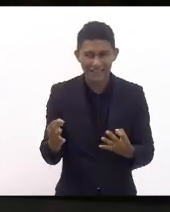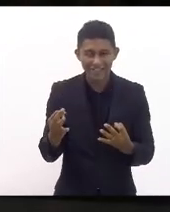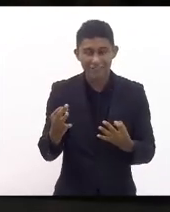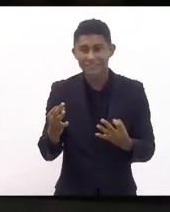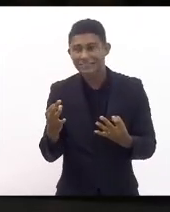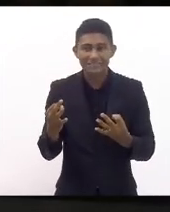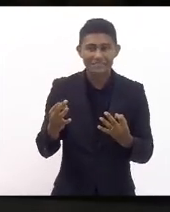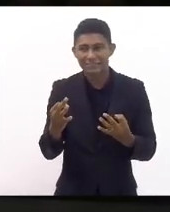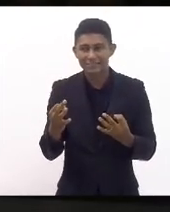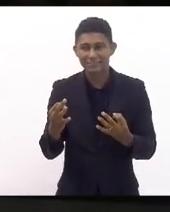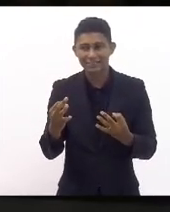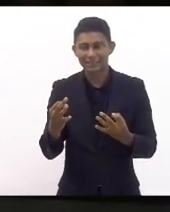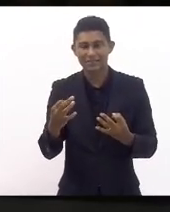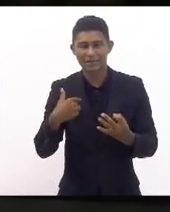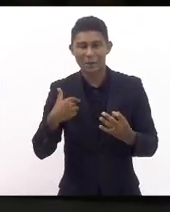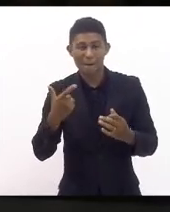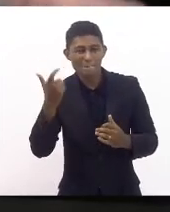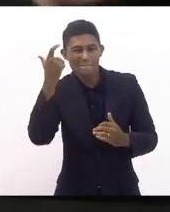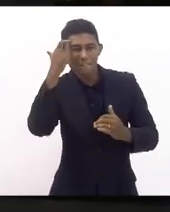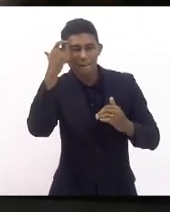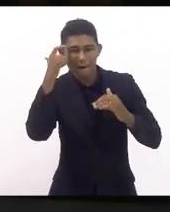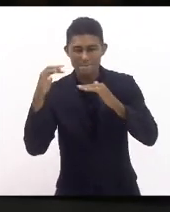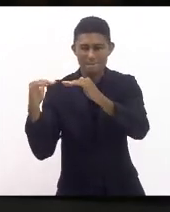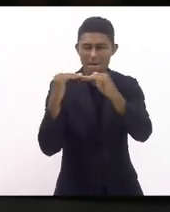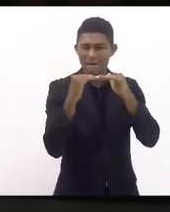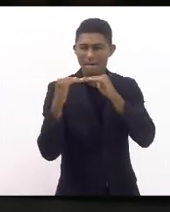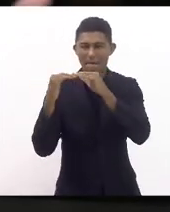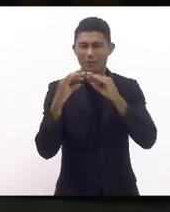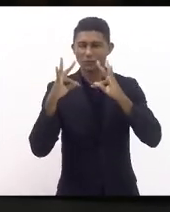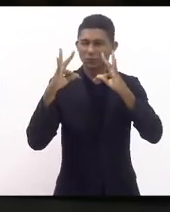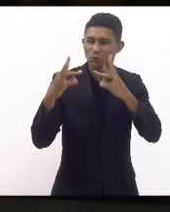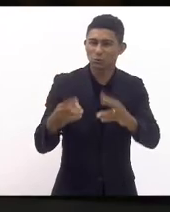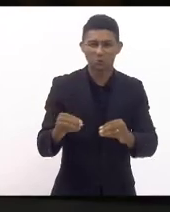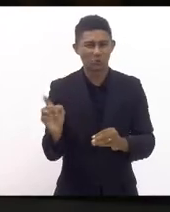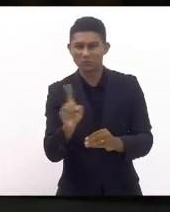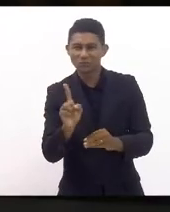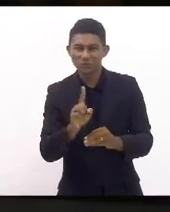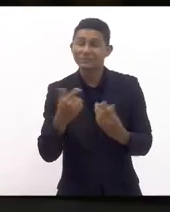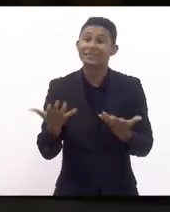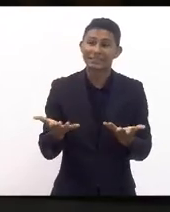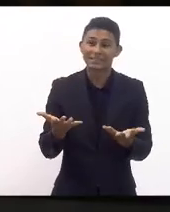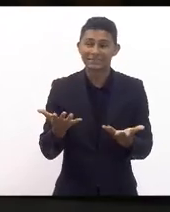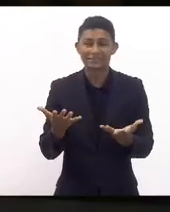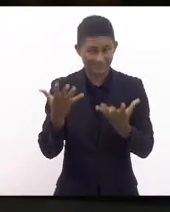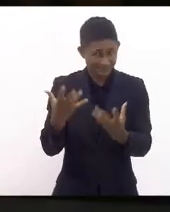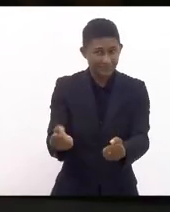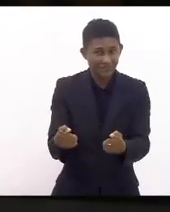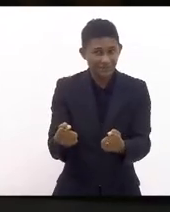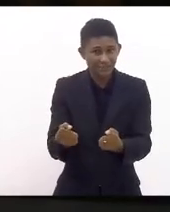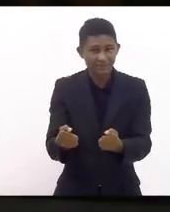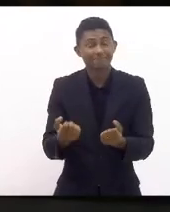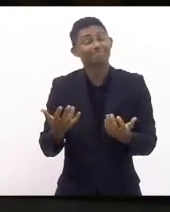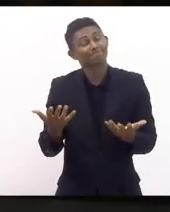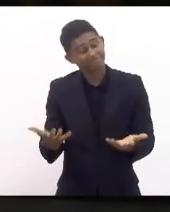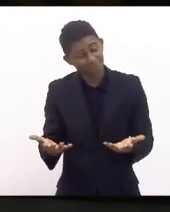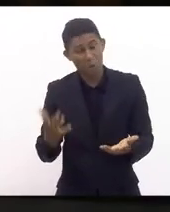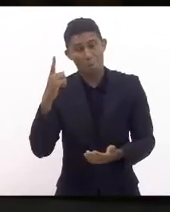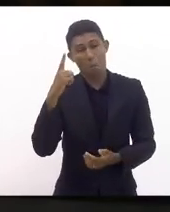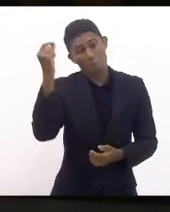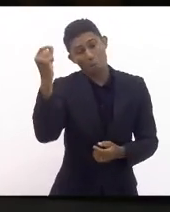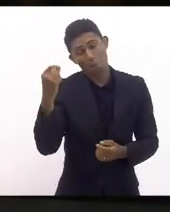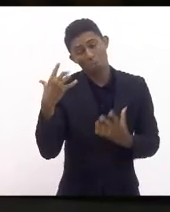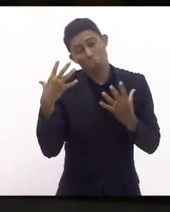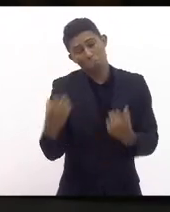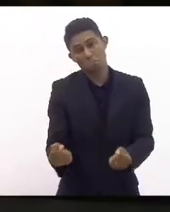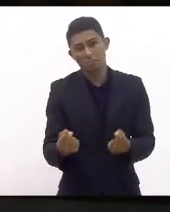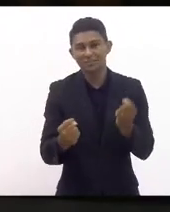pensamento que não eram exatamente as mesmas do Tesouro Nacional, Rodrigo. E, por conta disso, houve